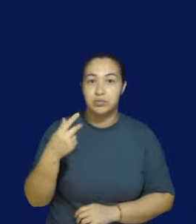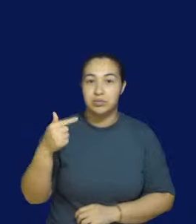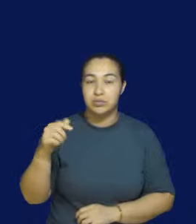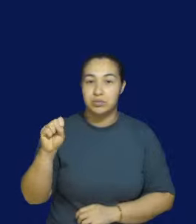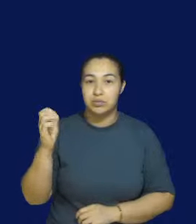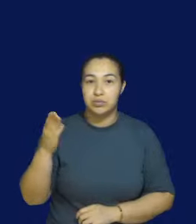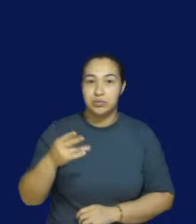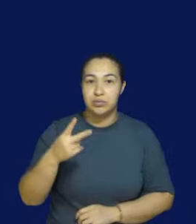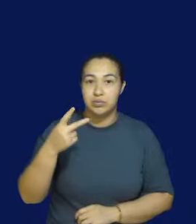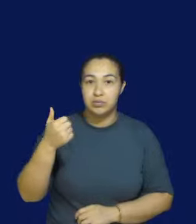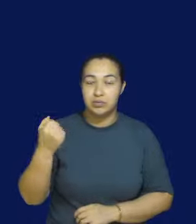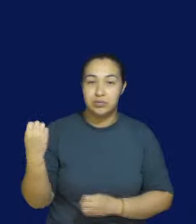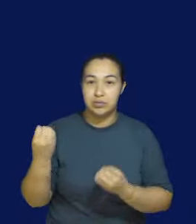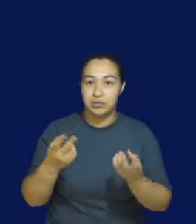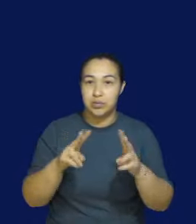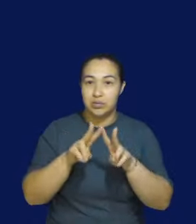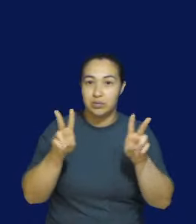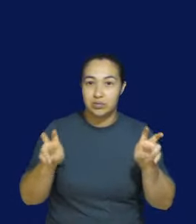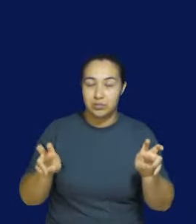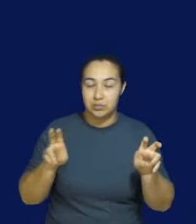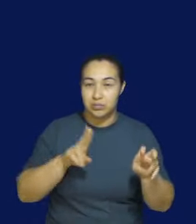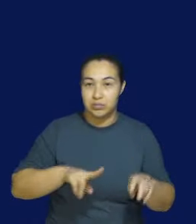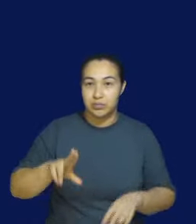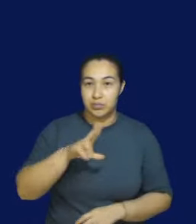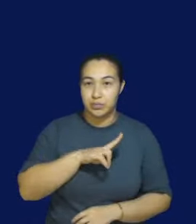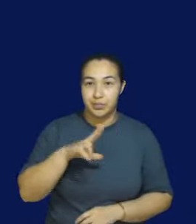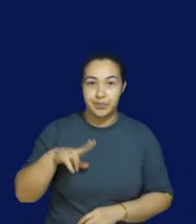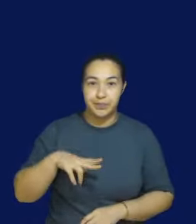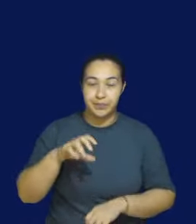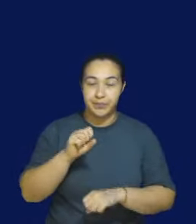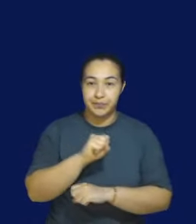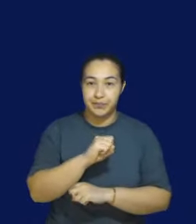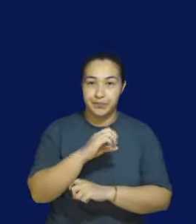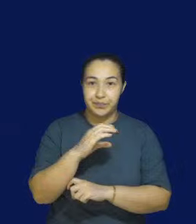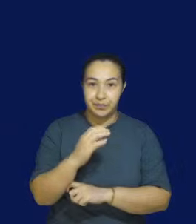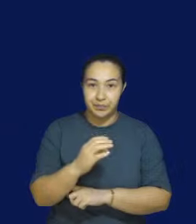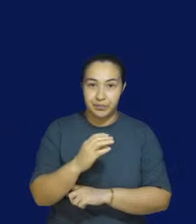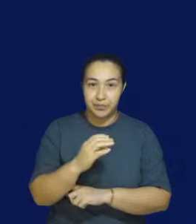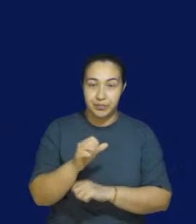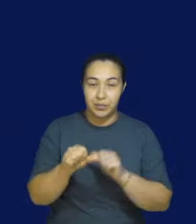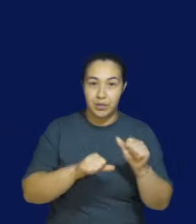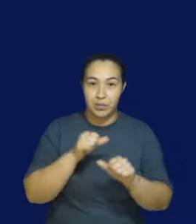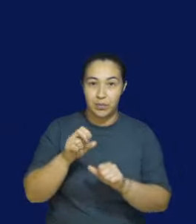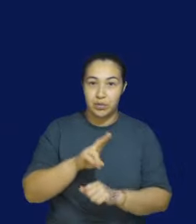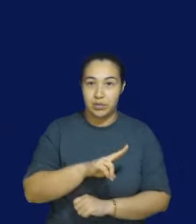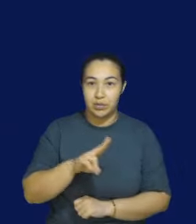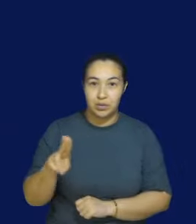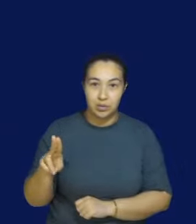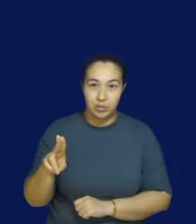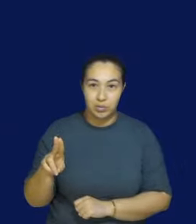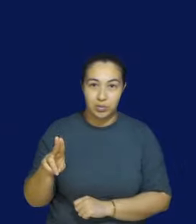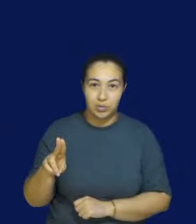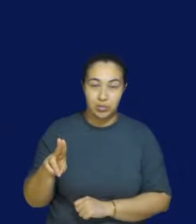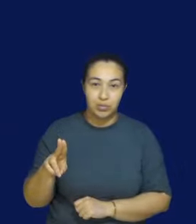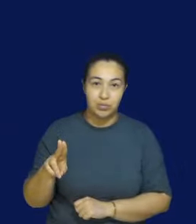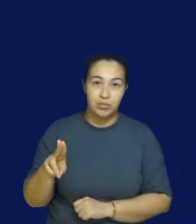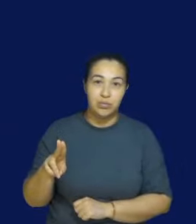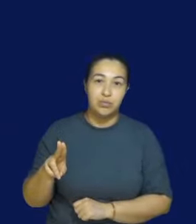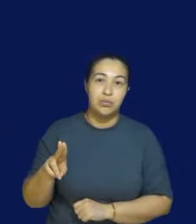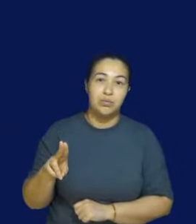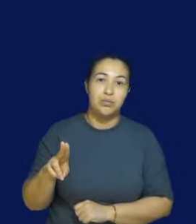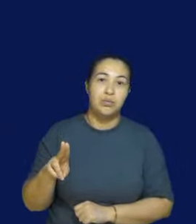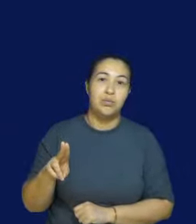que concedem o título de utilidade pública estadual no âmbito do Estado de Santa Catarina, para alterar a denominação do Grande Oriente do Estado